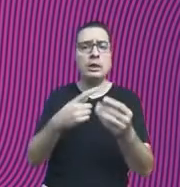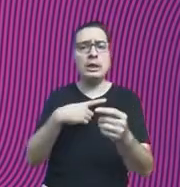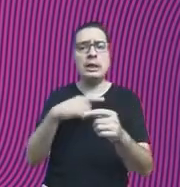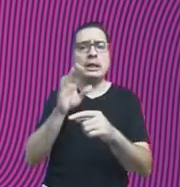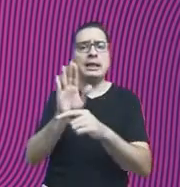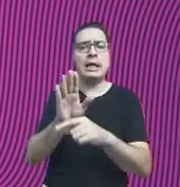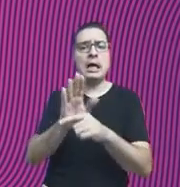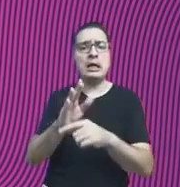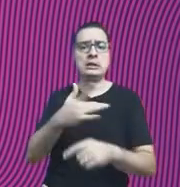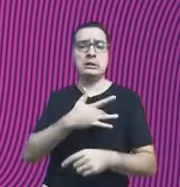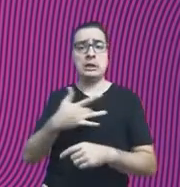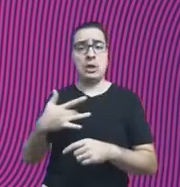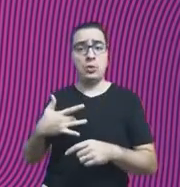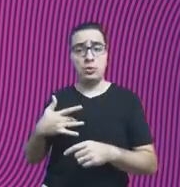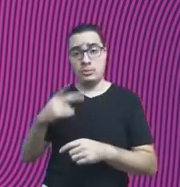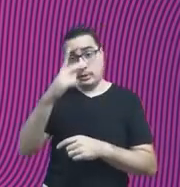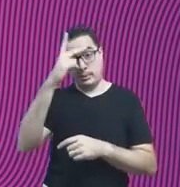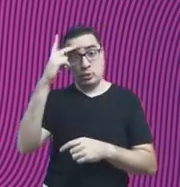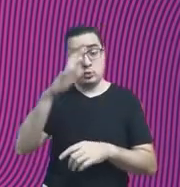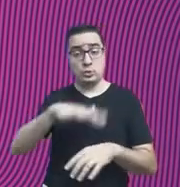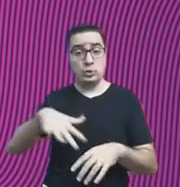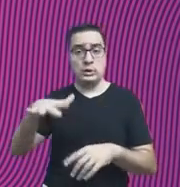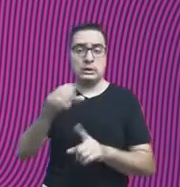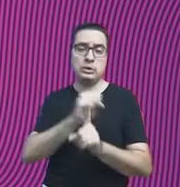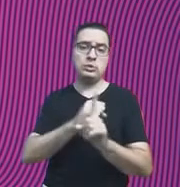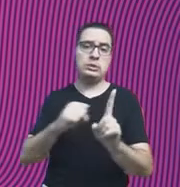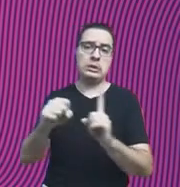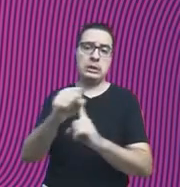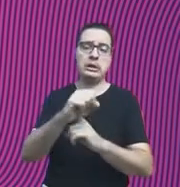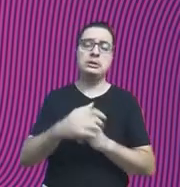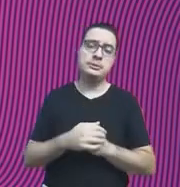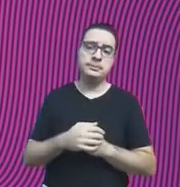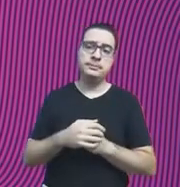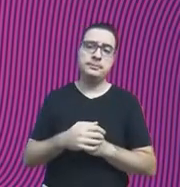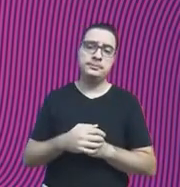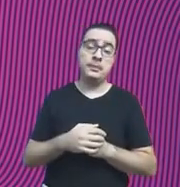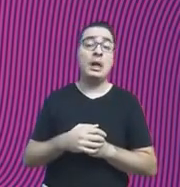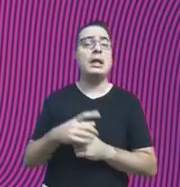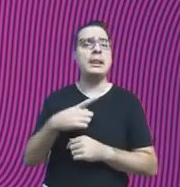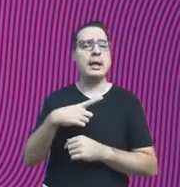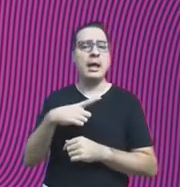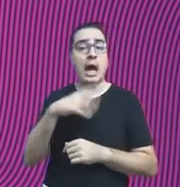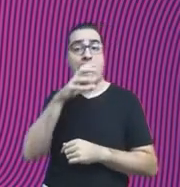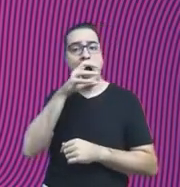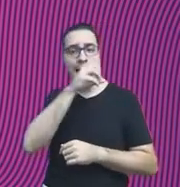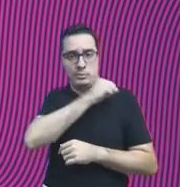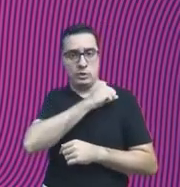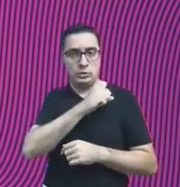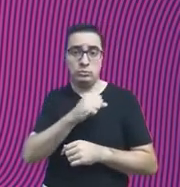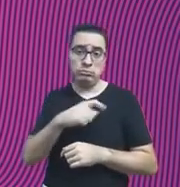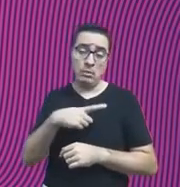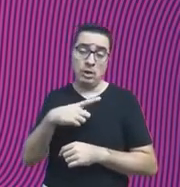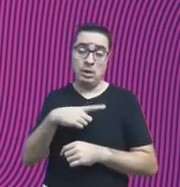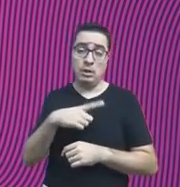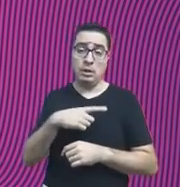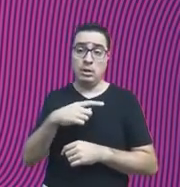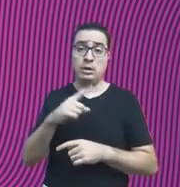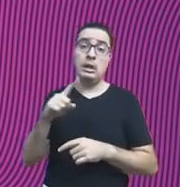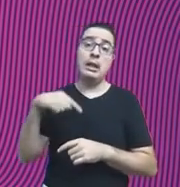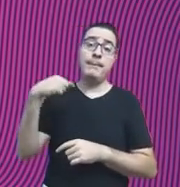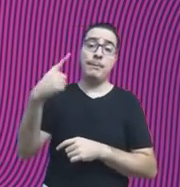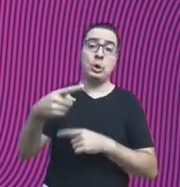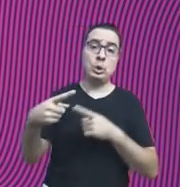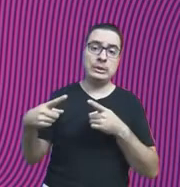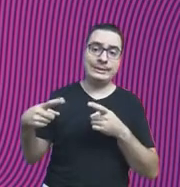saúde para a sociedade. Isso ocorre de maneira rápida, no pós-guerra, na pós-segunda